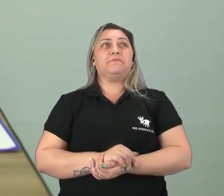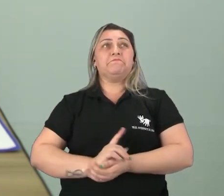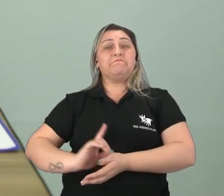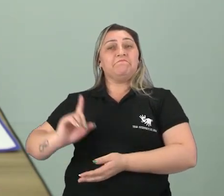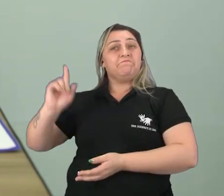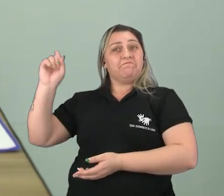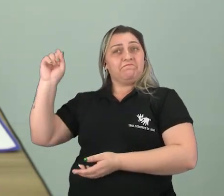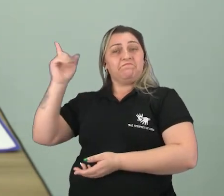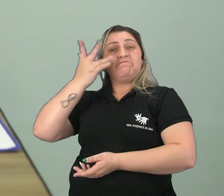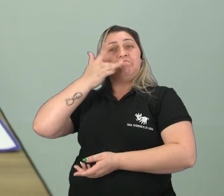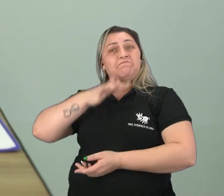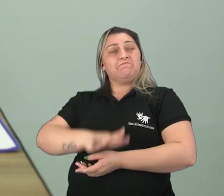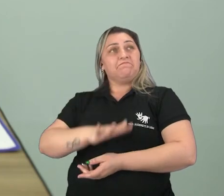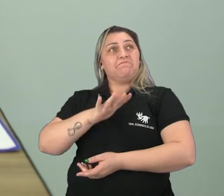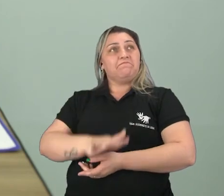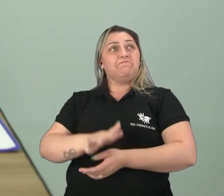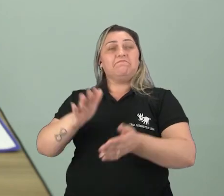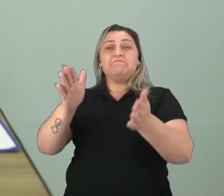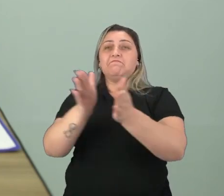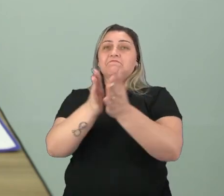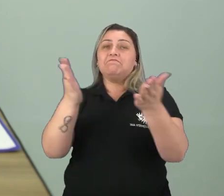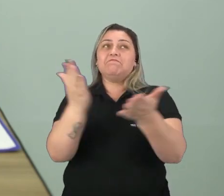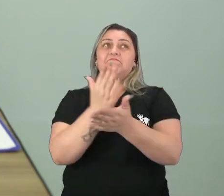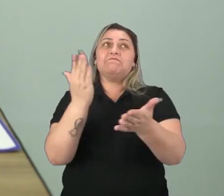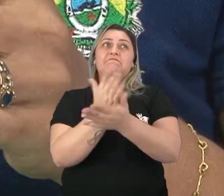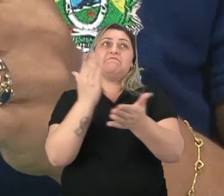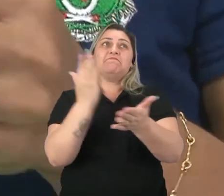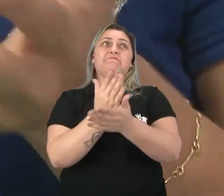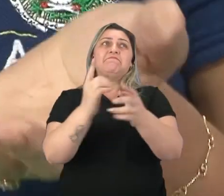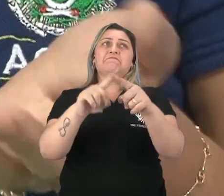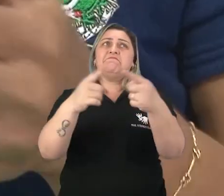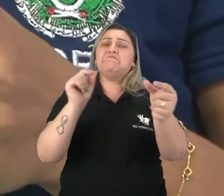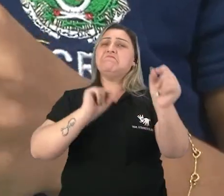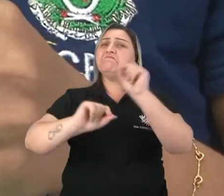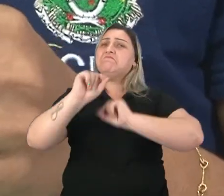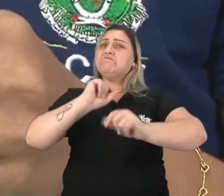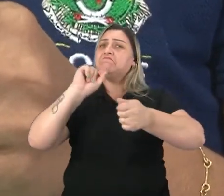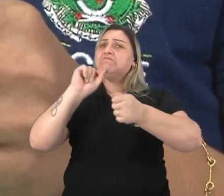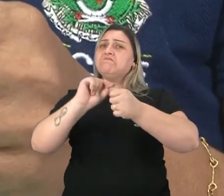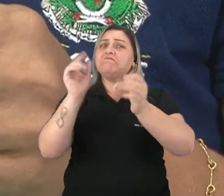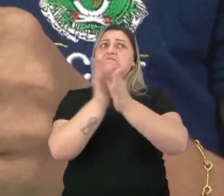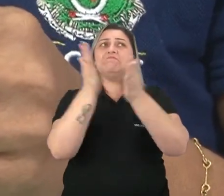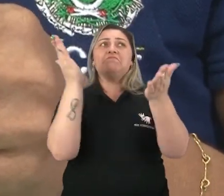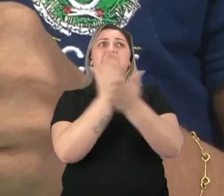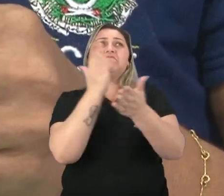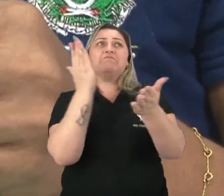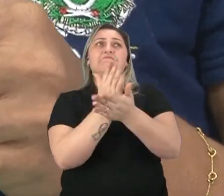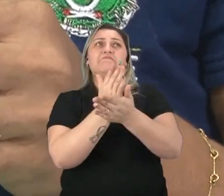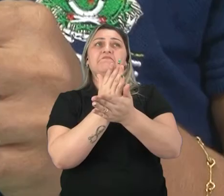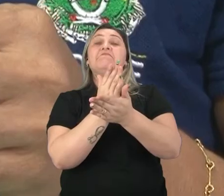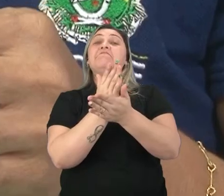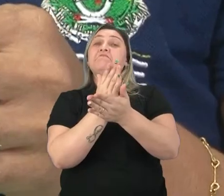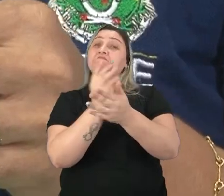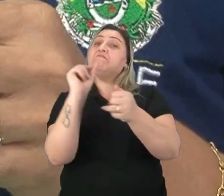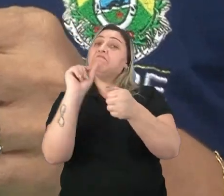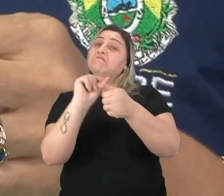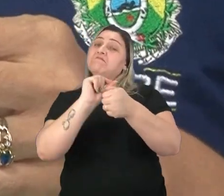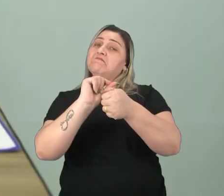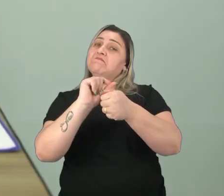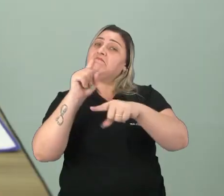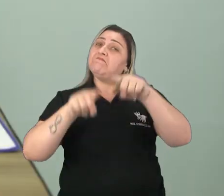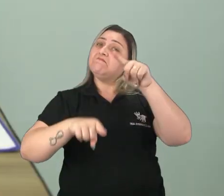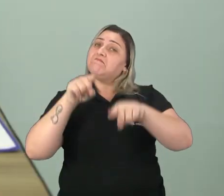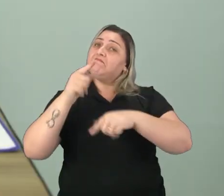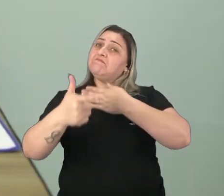e olha crianças o livro mais do que é feito o livro O livro é feito